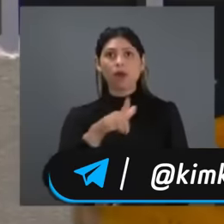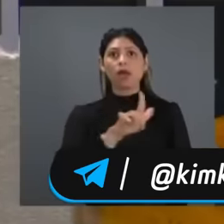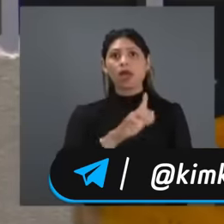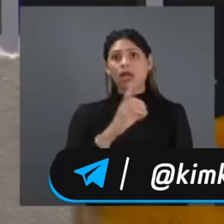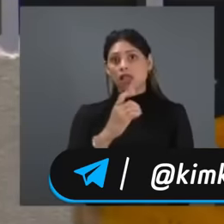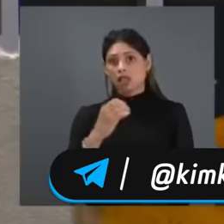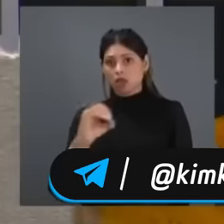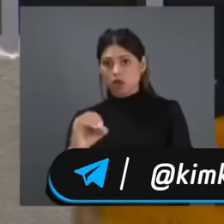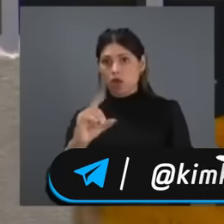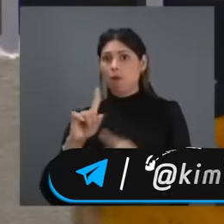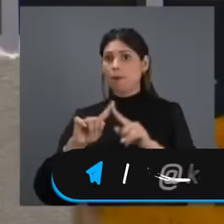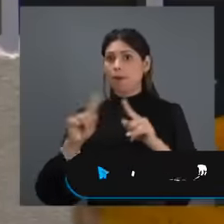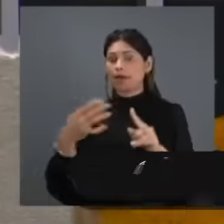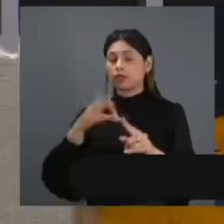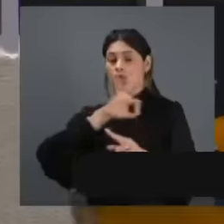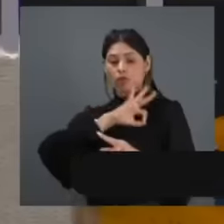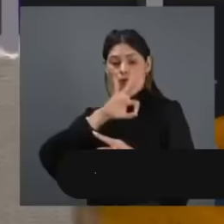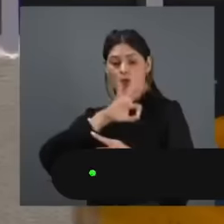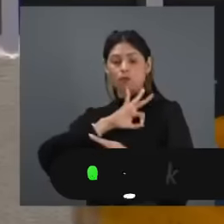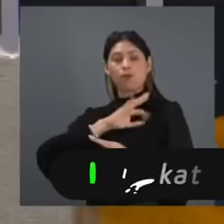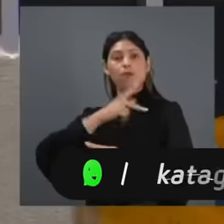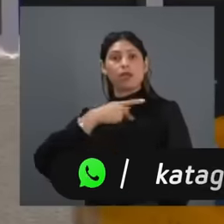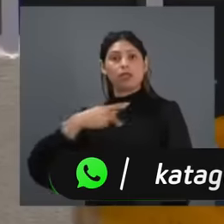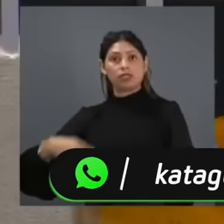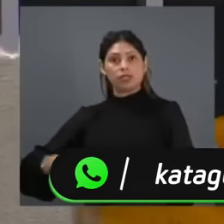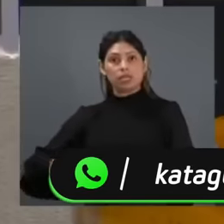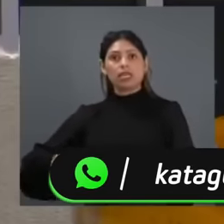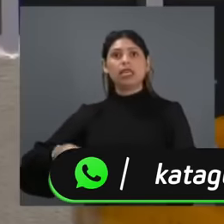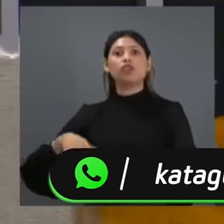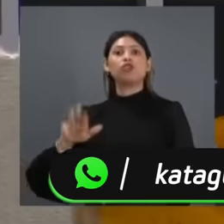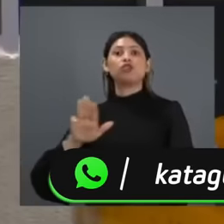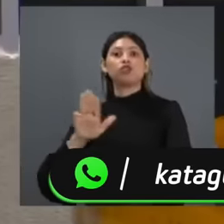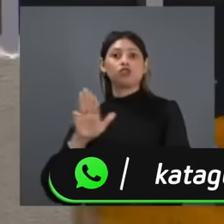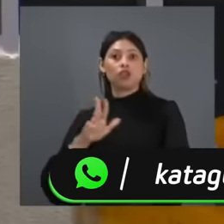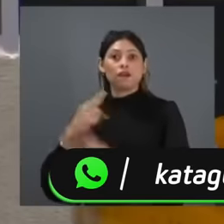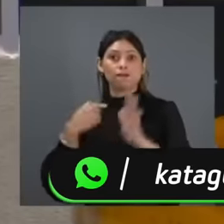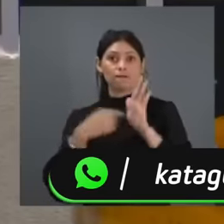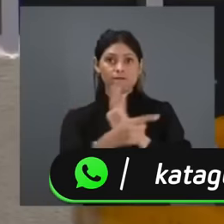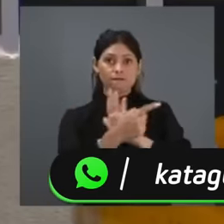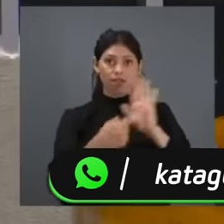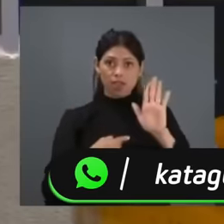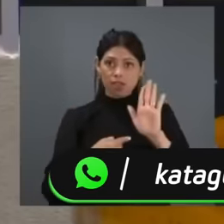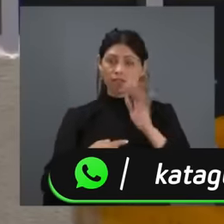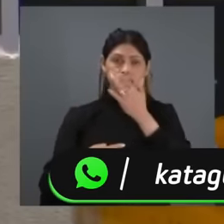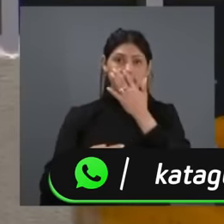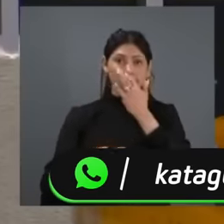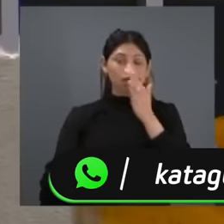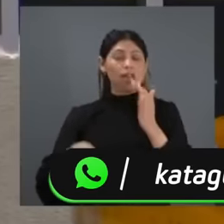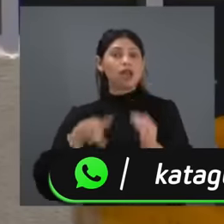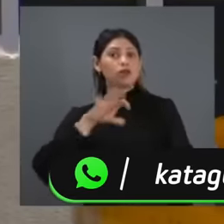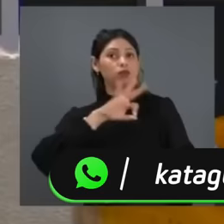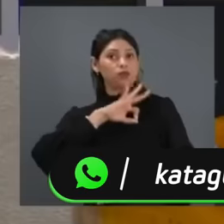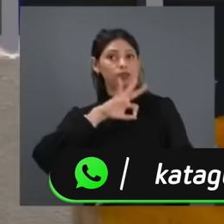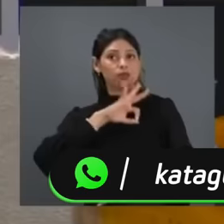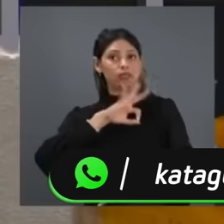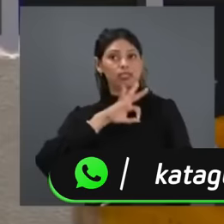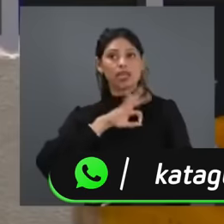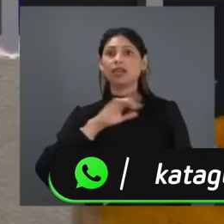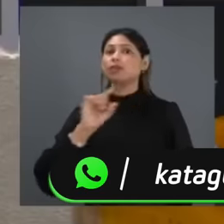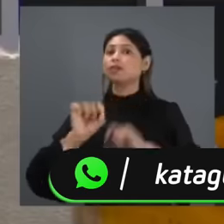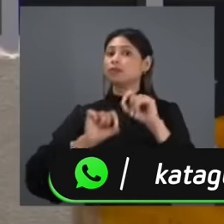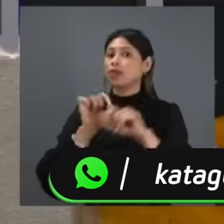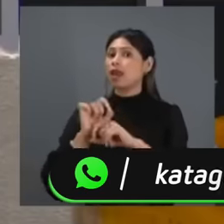o presidente Lula veta essa proteção aos policiais, e eu não tenho a menor dúvida de que isso será lembrado pela